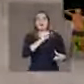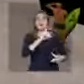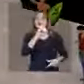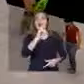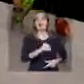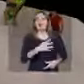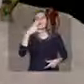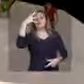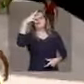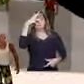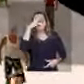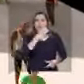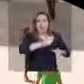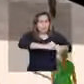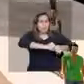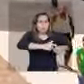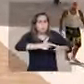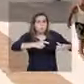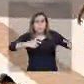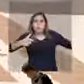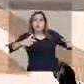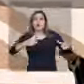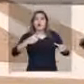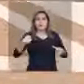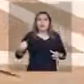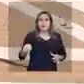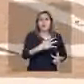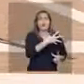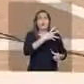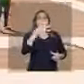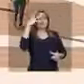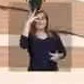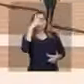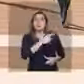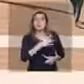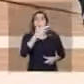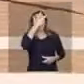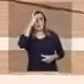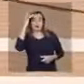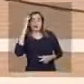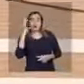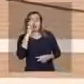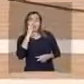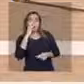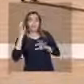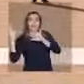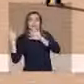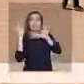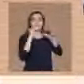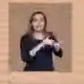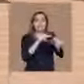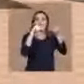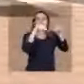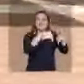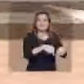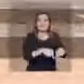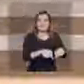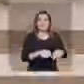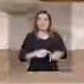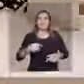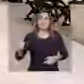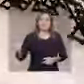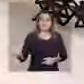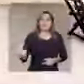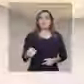aquele mercado num belo mercado, num amplo mercado novo, moderno, bonito, e vai